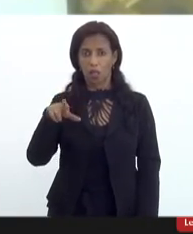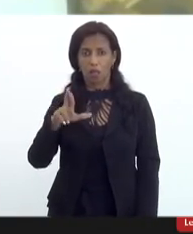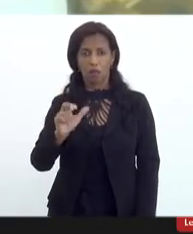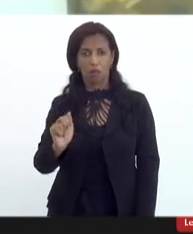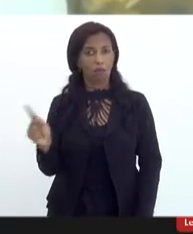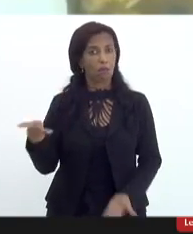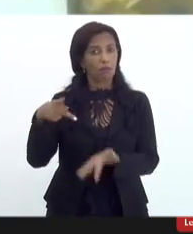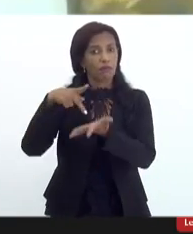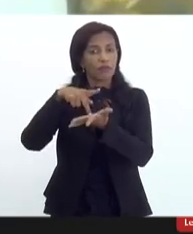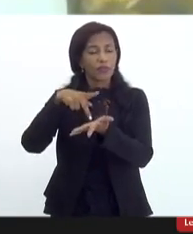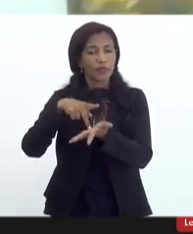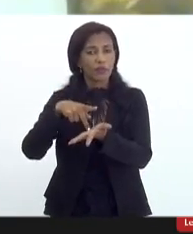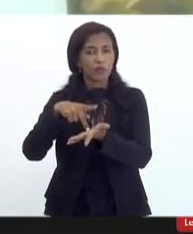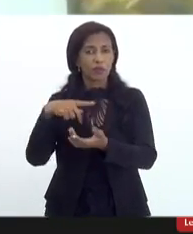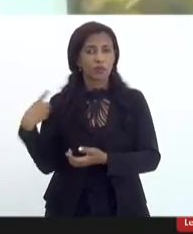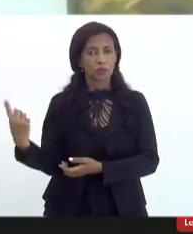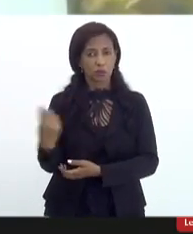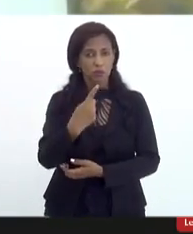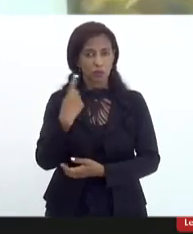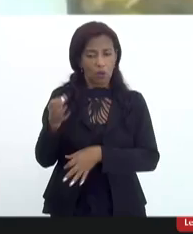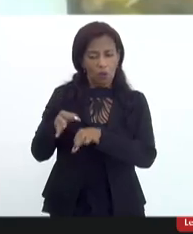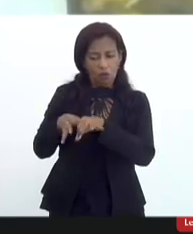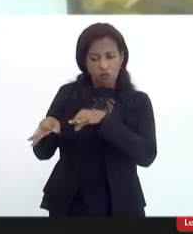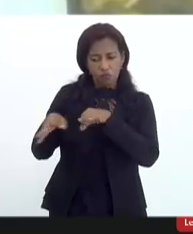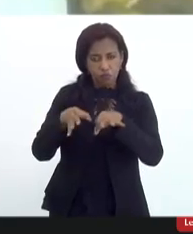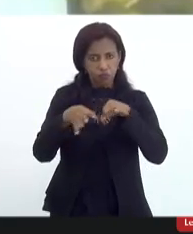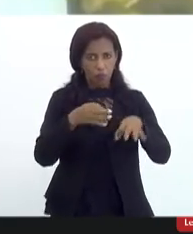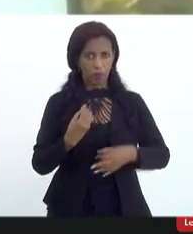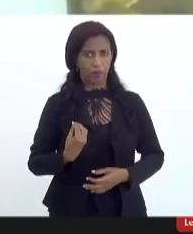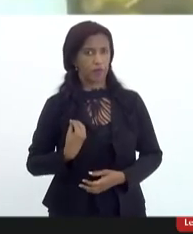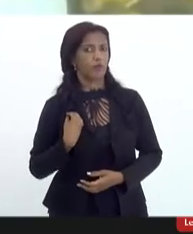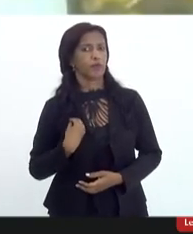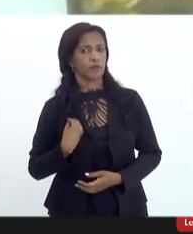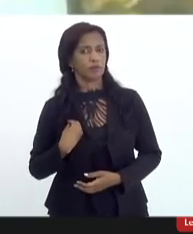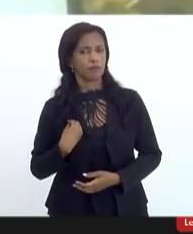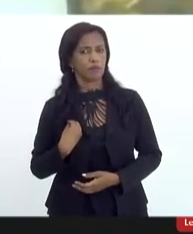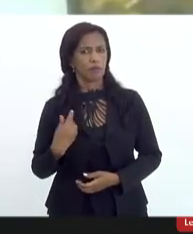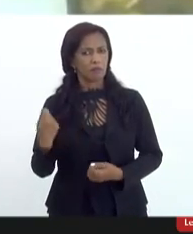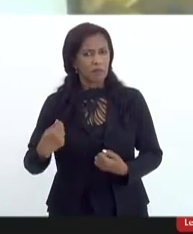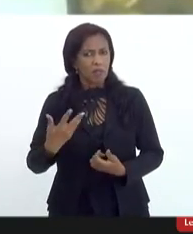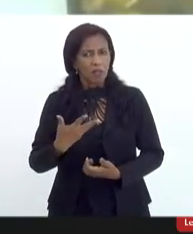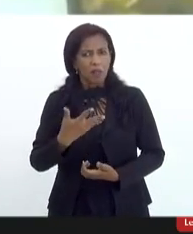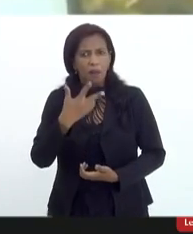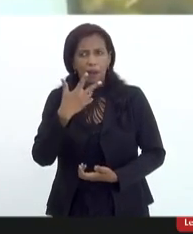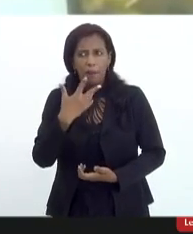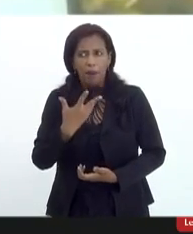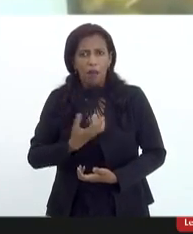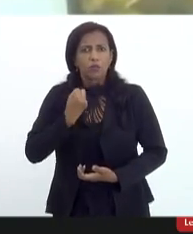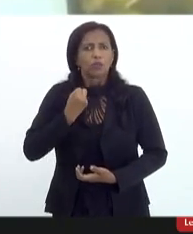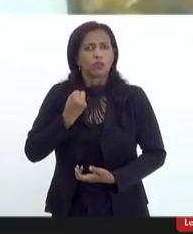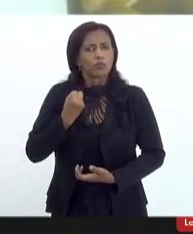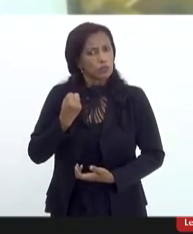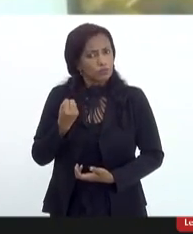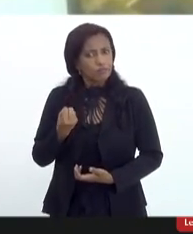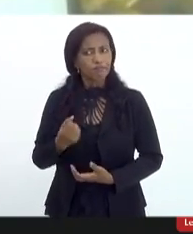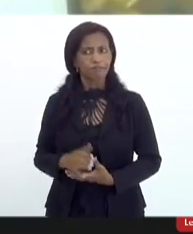na verdade, o nosso modo de viver deve assustar.